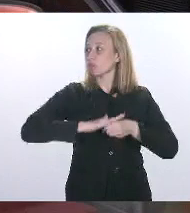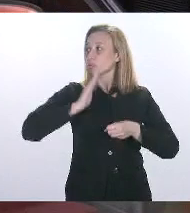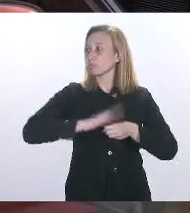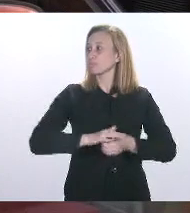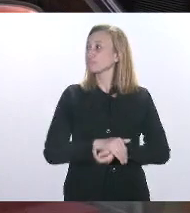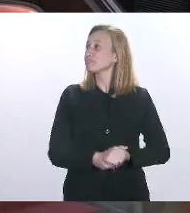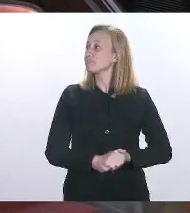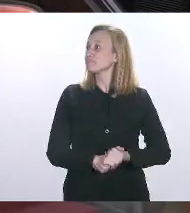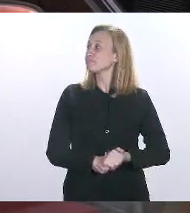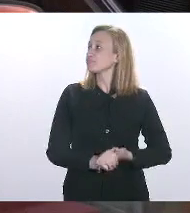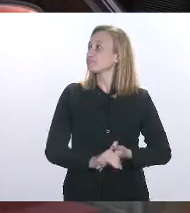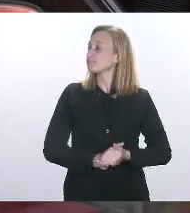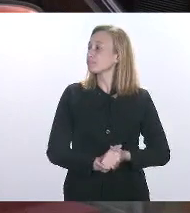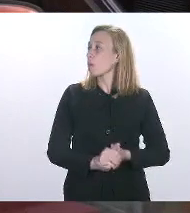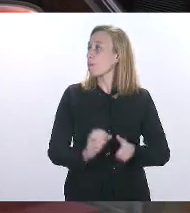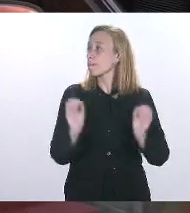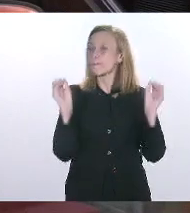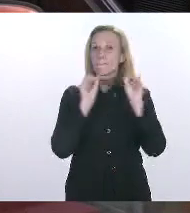Vê lá, Jorge.